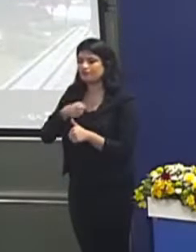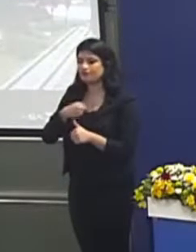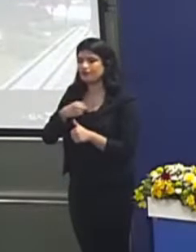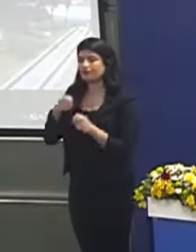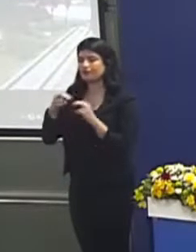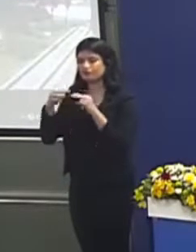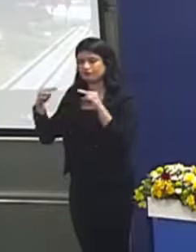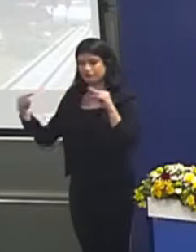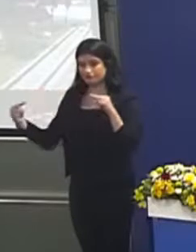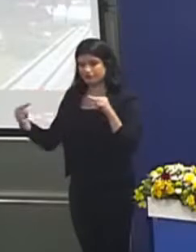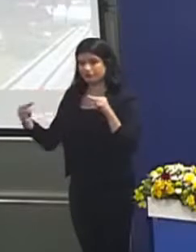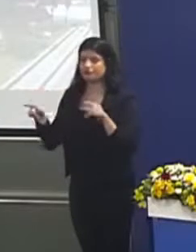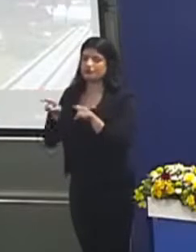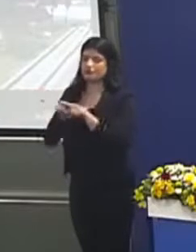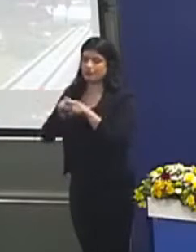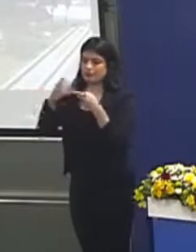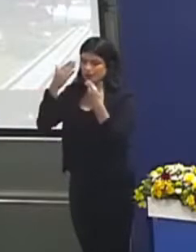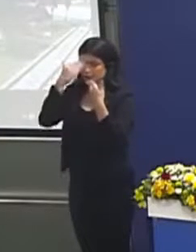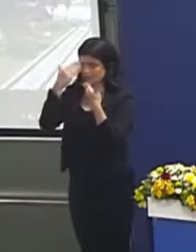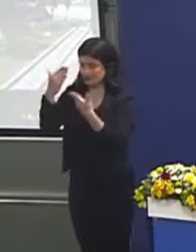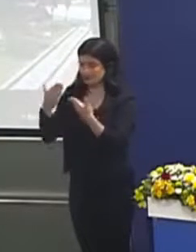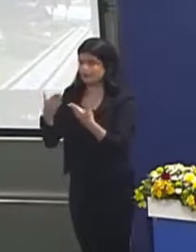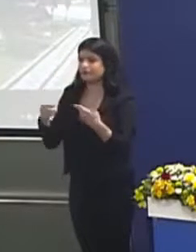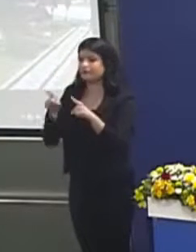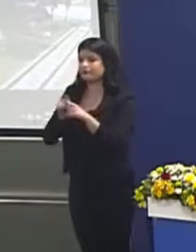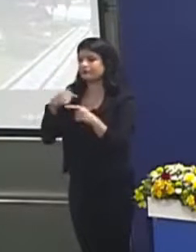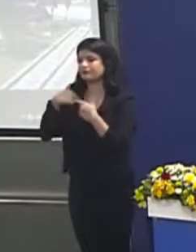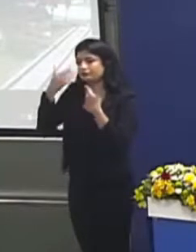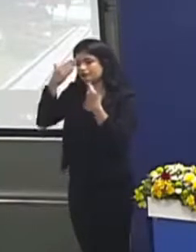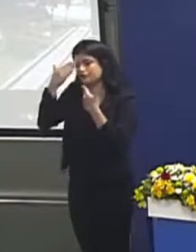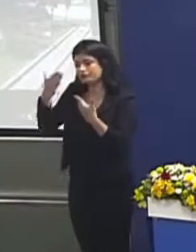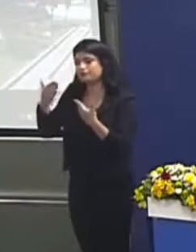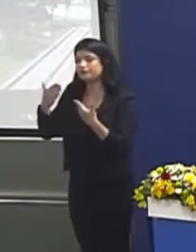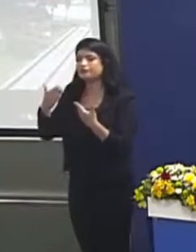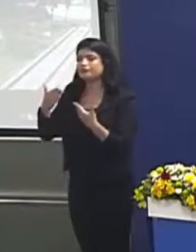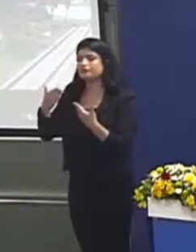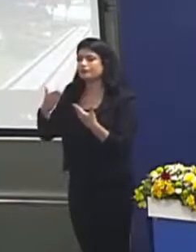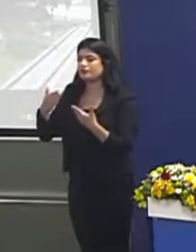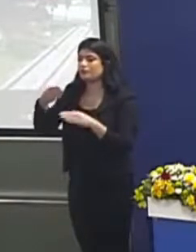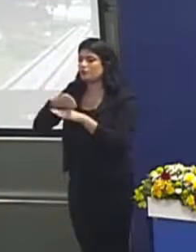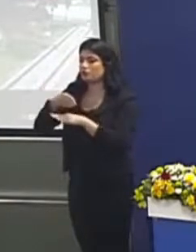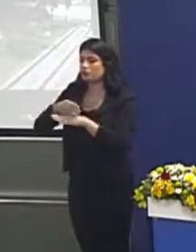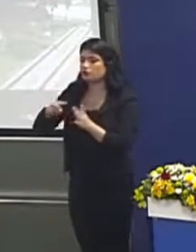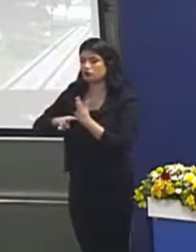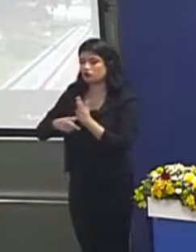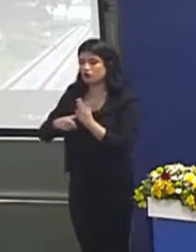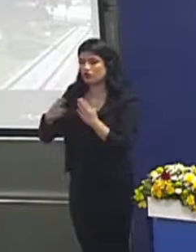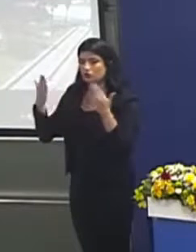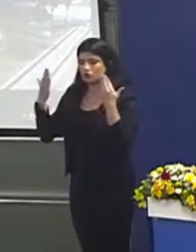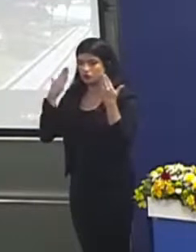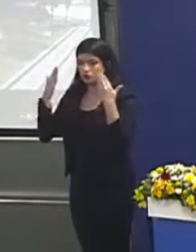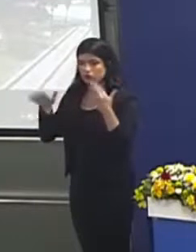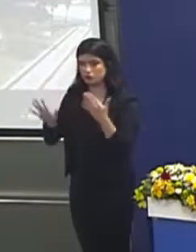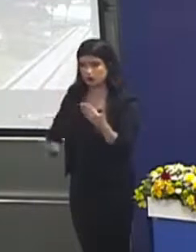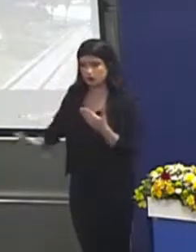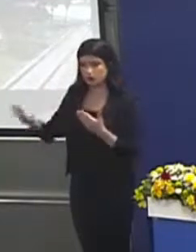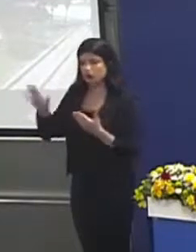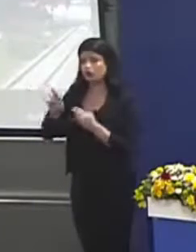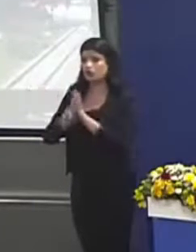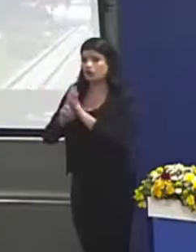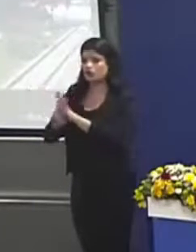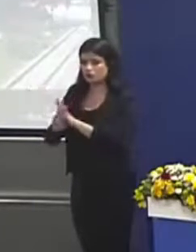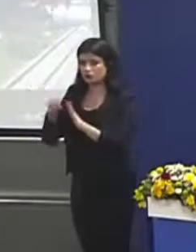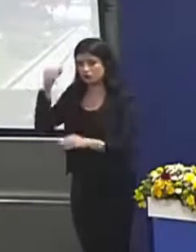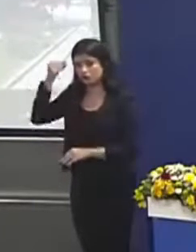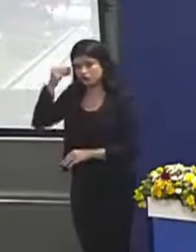também. Agradeço em especial a participação do Sindicato das Psicólogas e psicólogos,